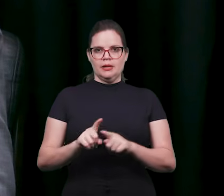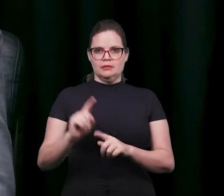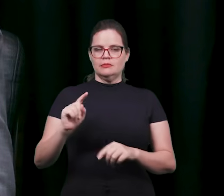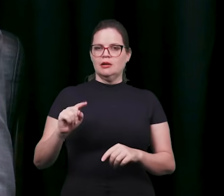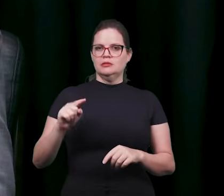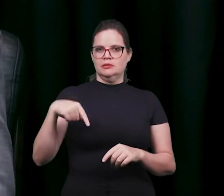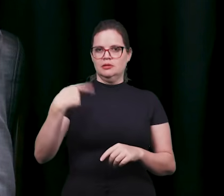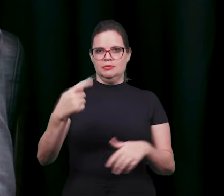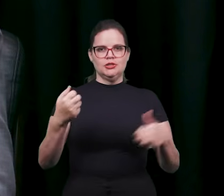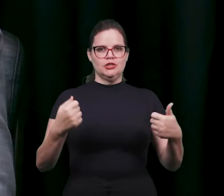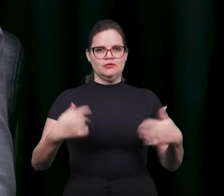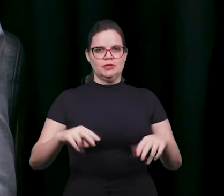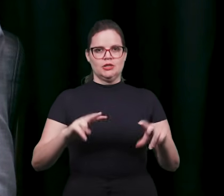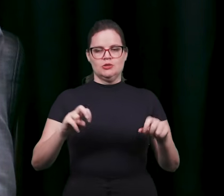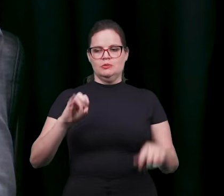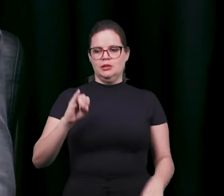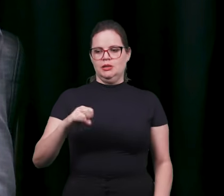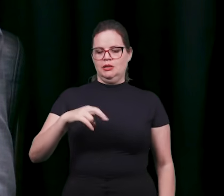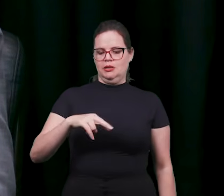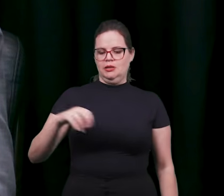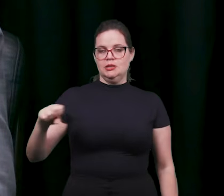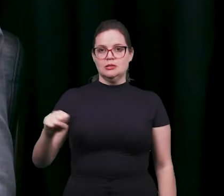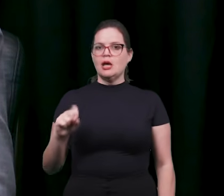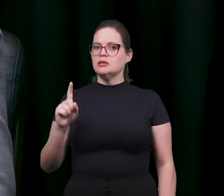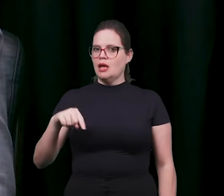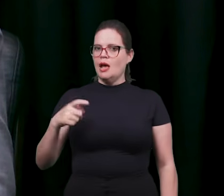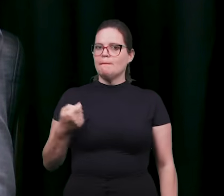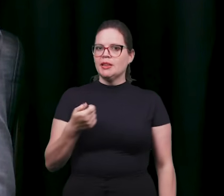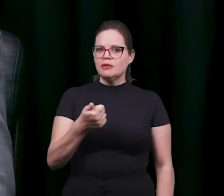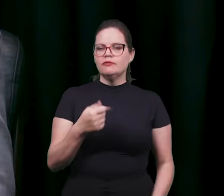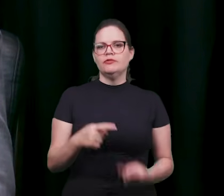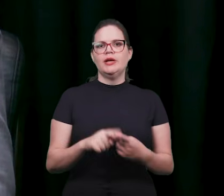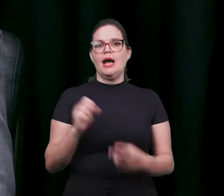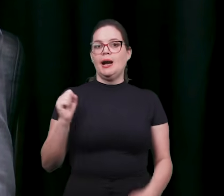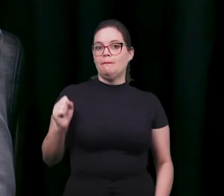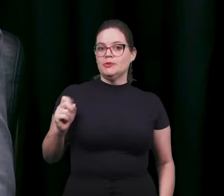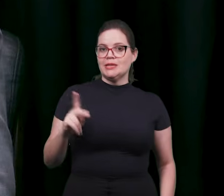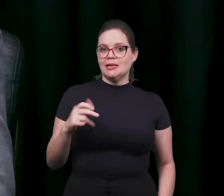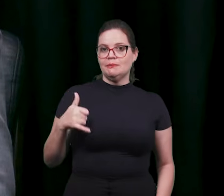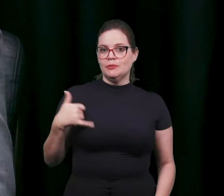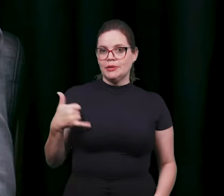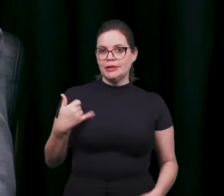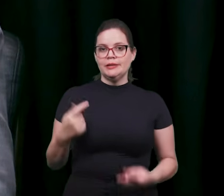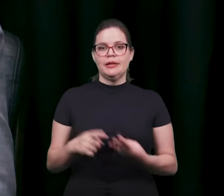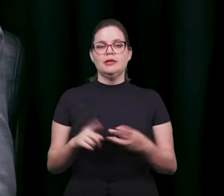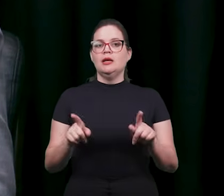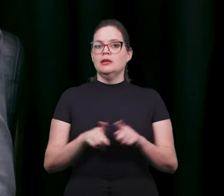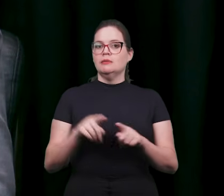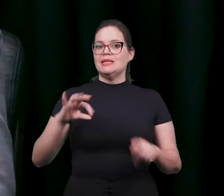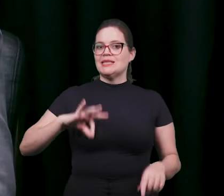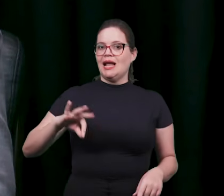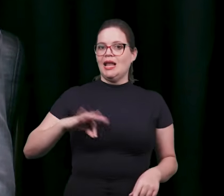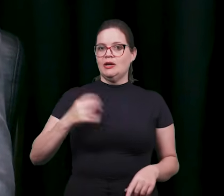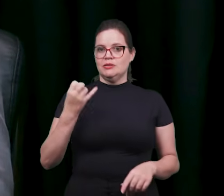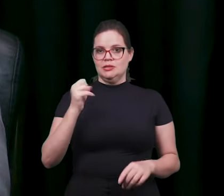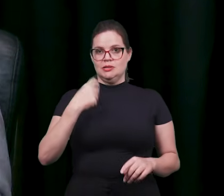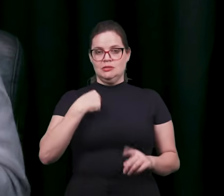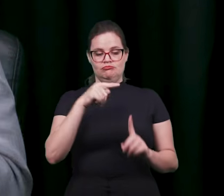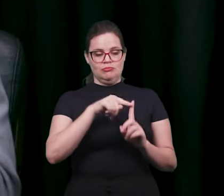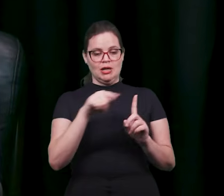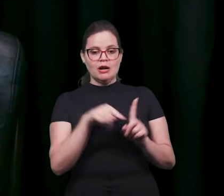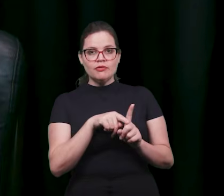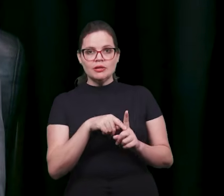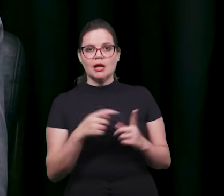sobre o INSS, que é um dos benefícios. Então, a aposentadoria por idade, o auxílio-doença, salário maternidade, porque